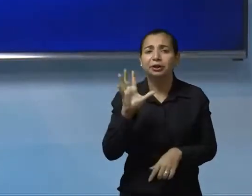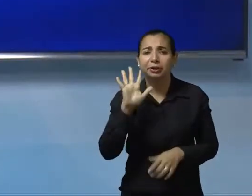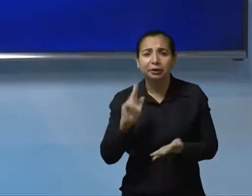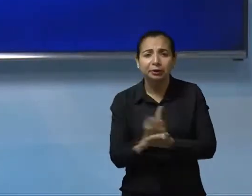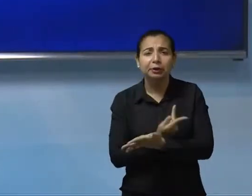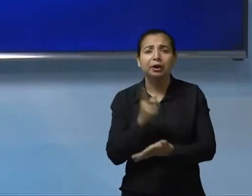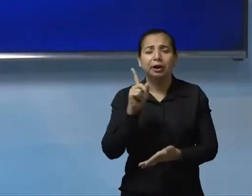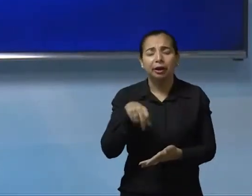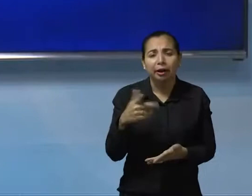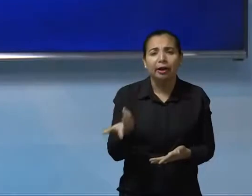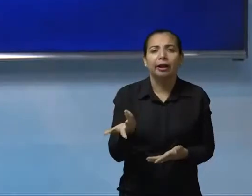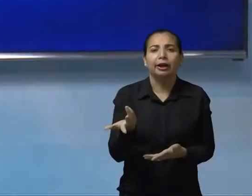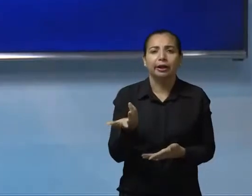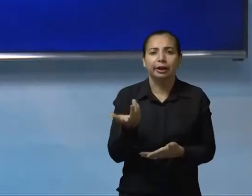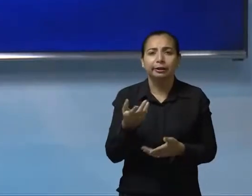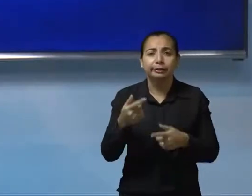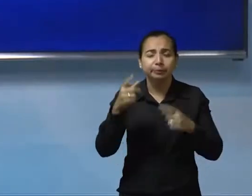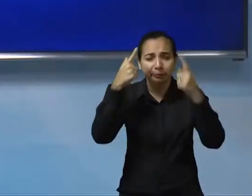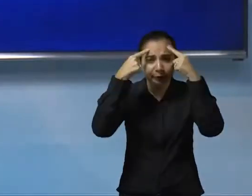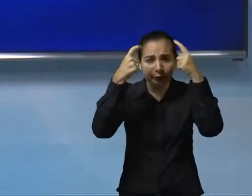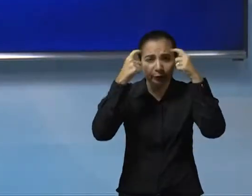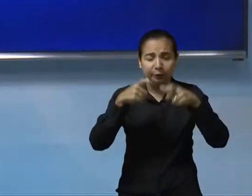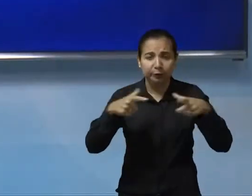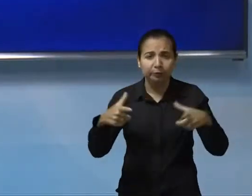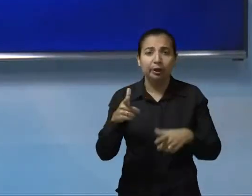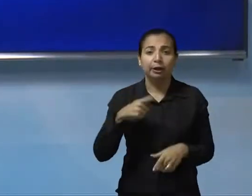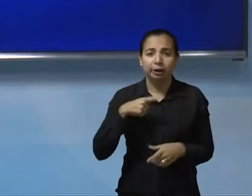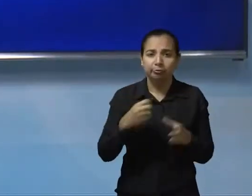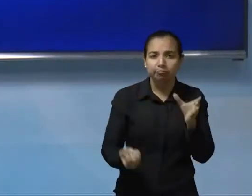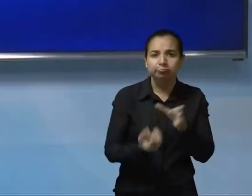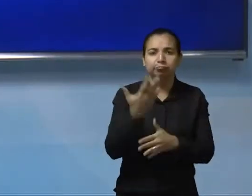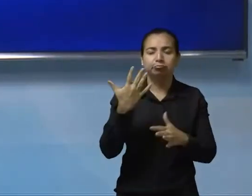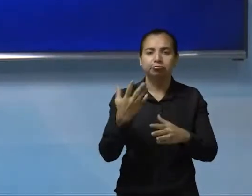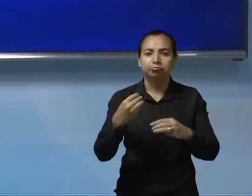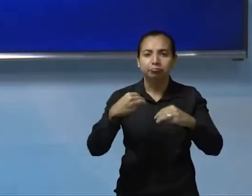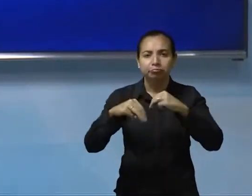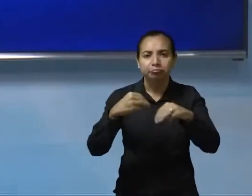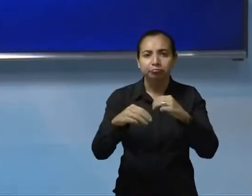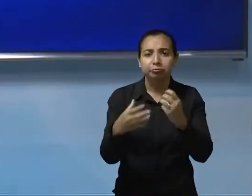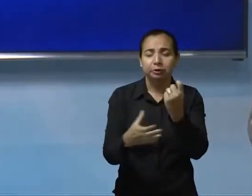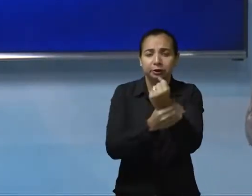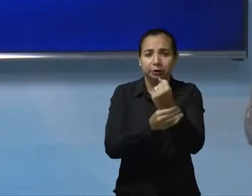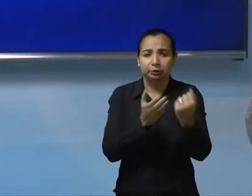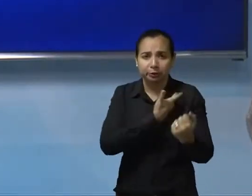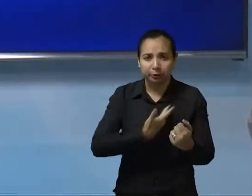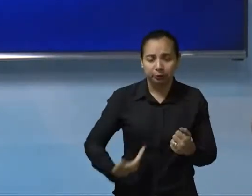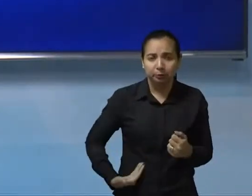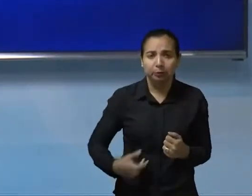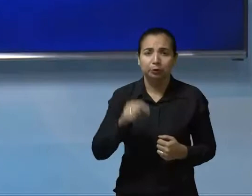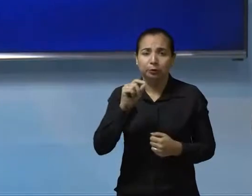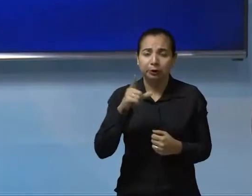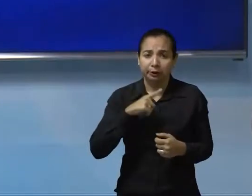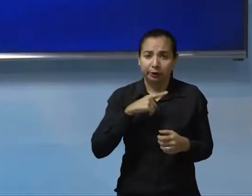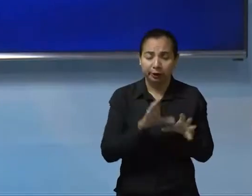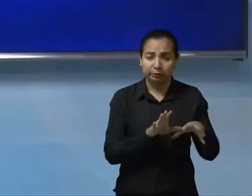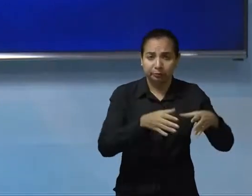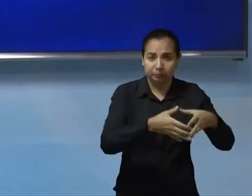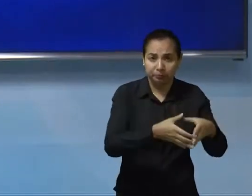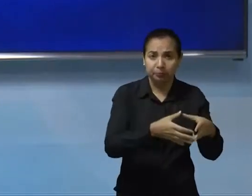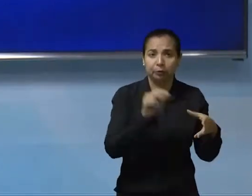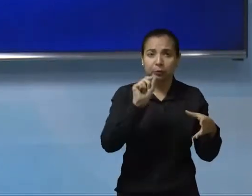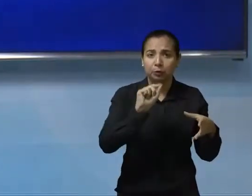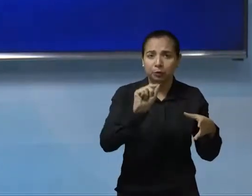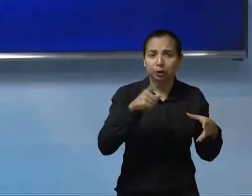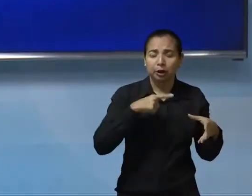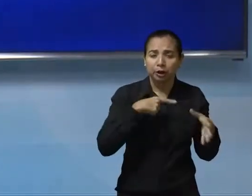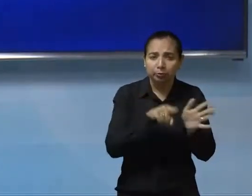Ministério da Segurança Pública, anunciou-se para o estado do Ceará a criação do Centro Integrado de Inteligência, que será sediado